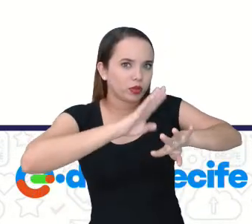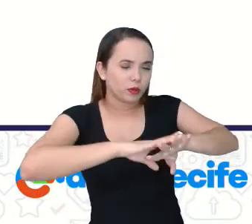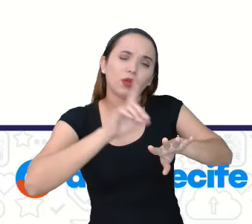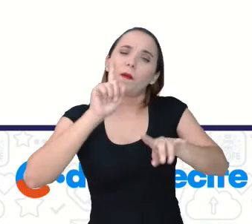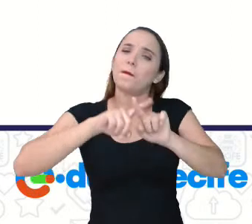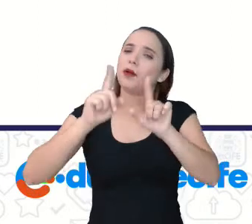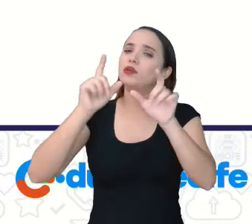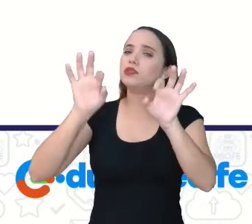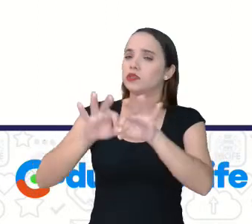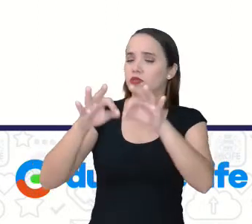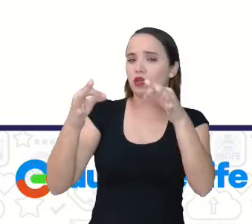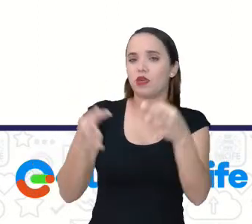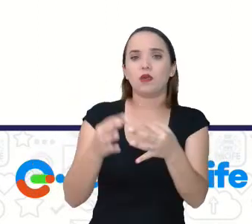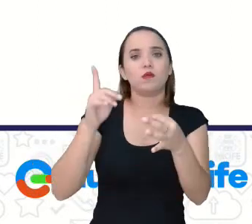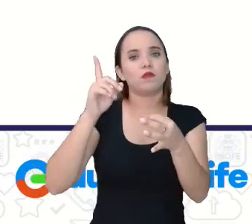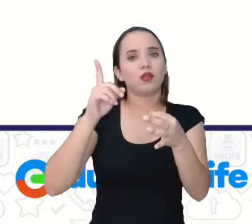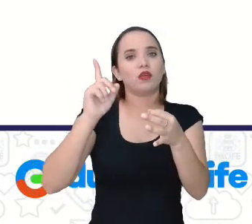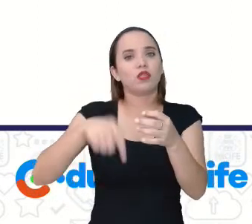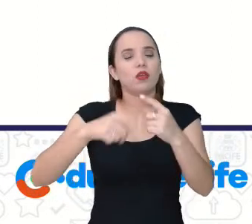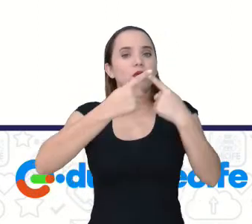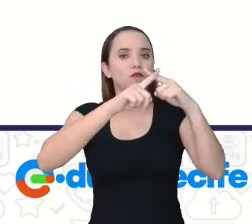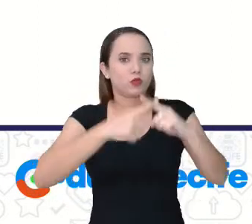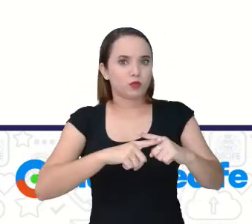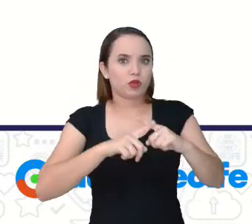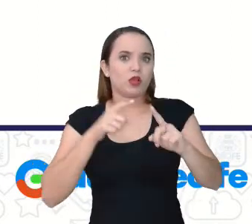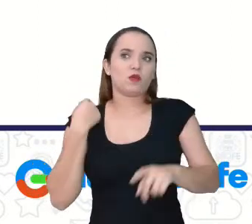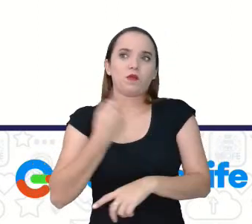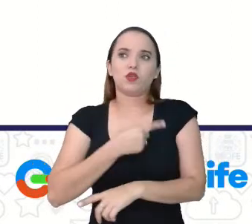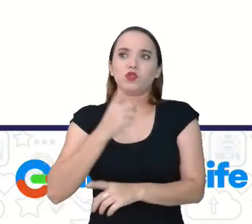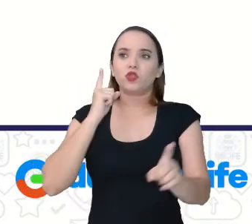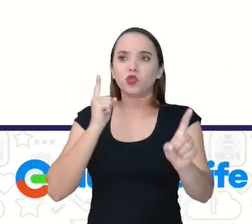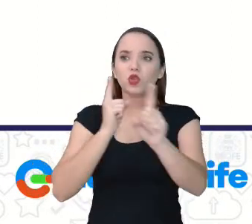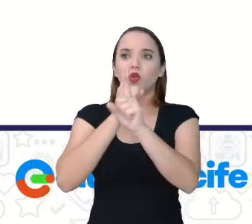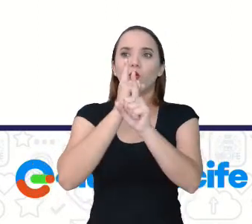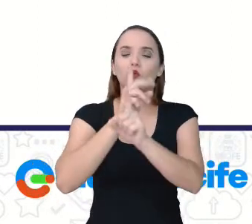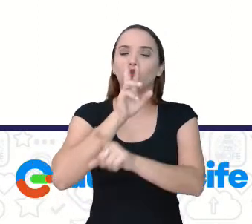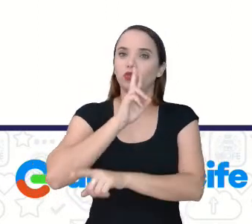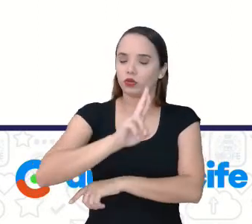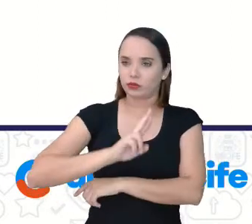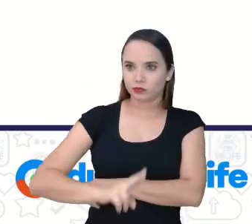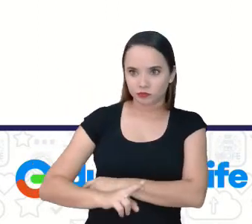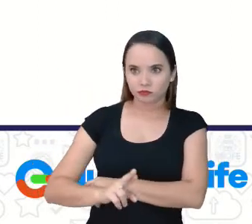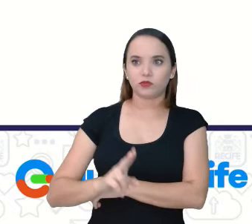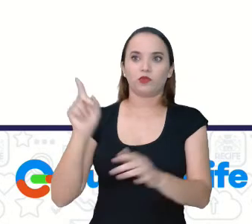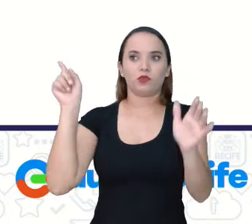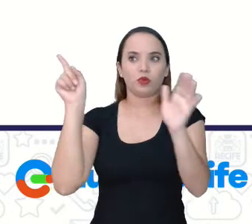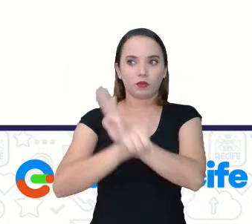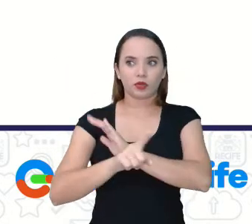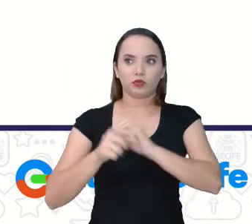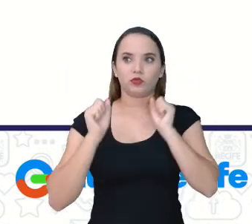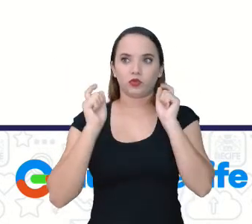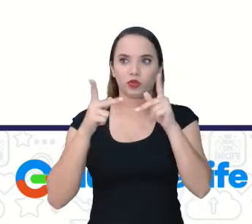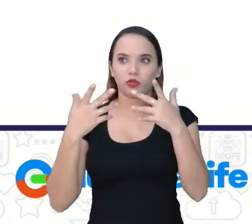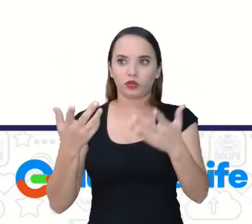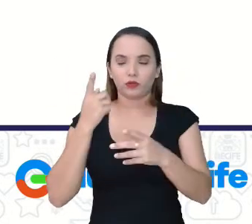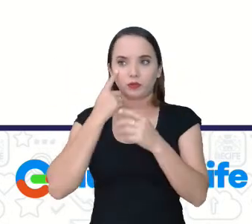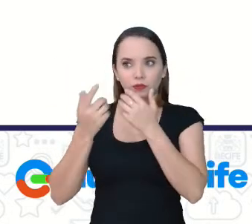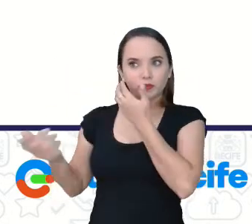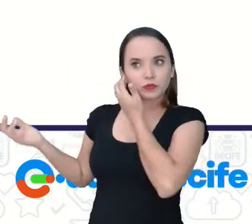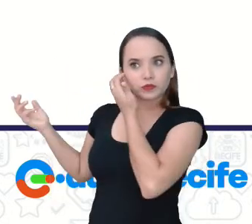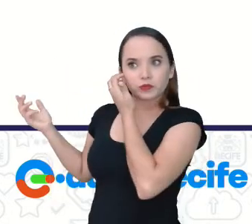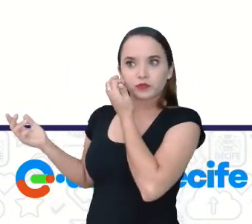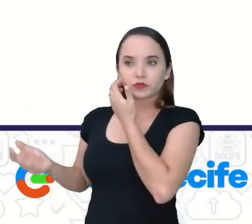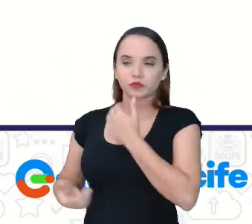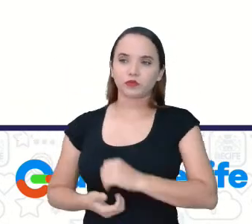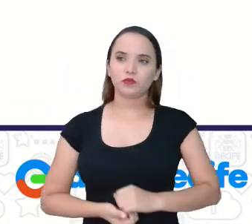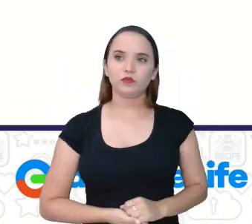simples de multiplicações para determinar, certo, essa resposta para a pergunta que eu falei. Então, eu tenho aí, ó,